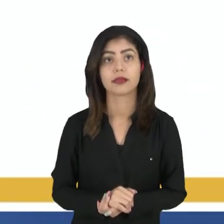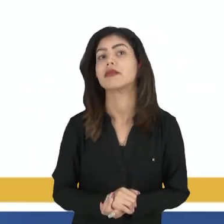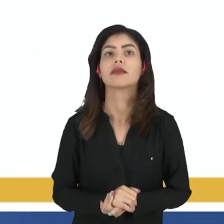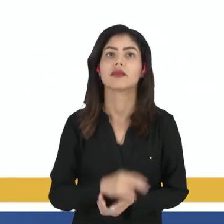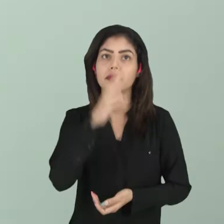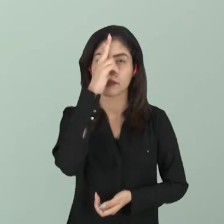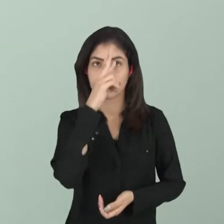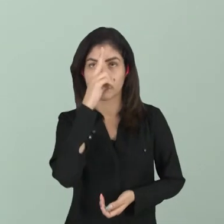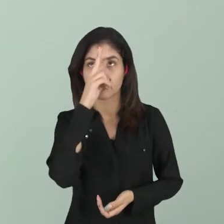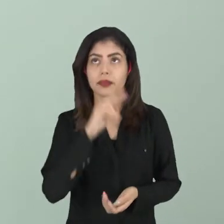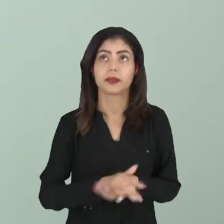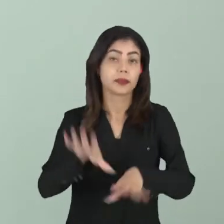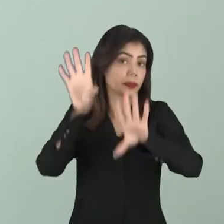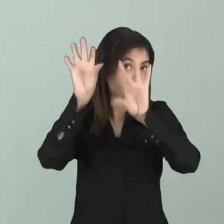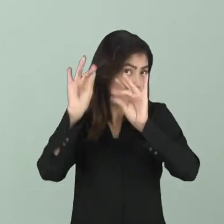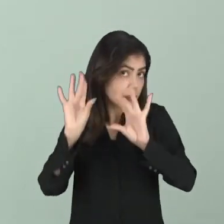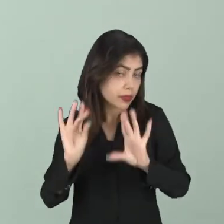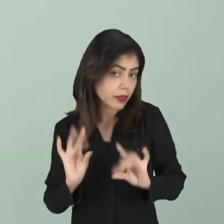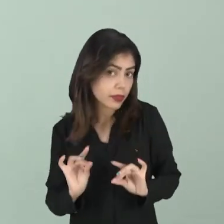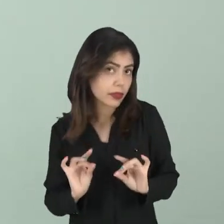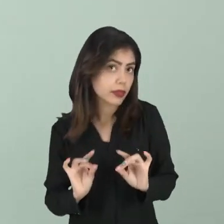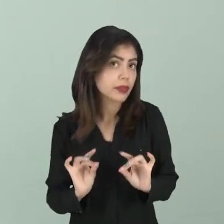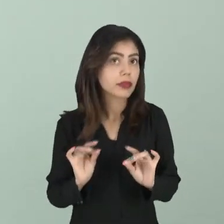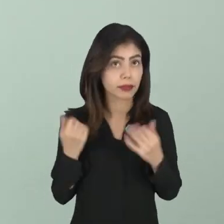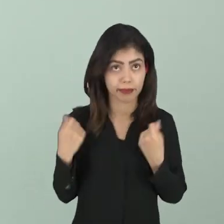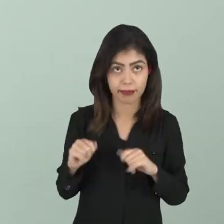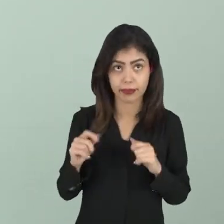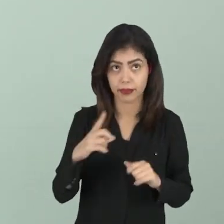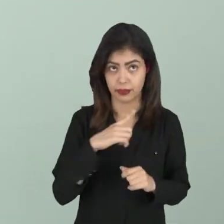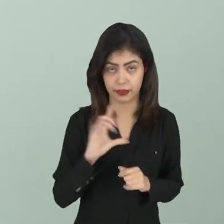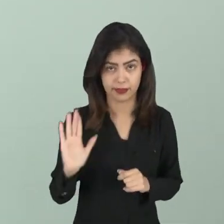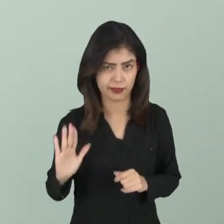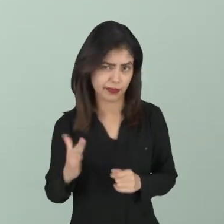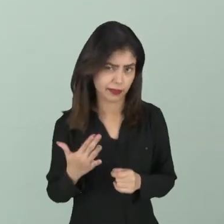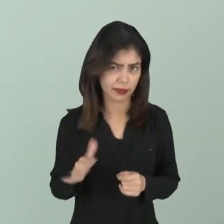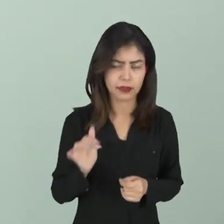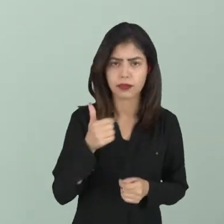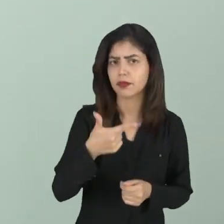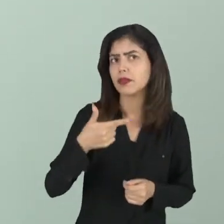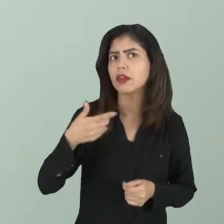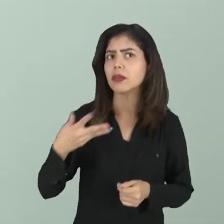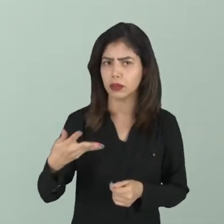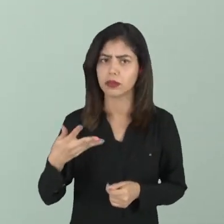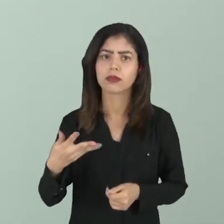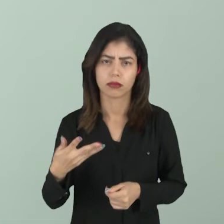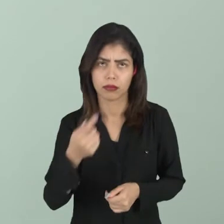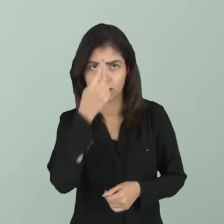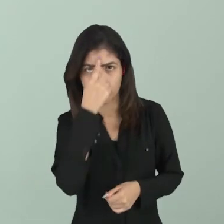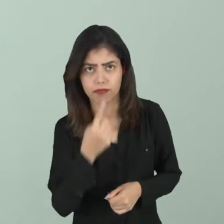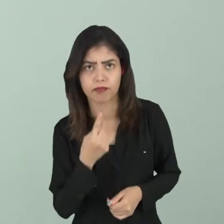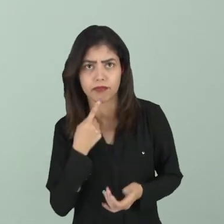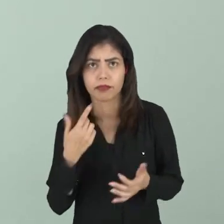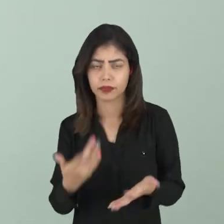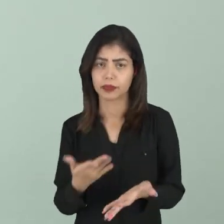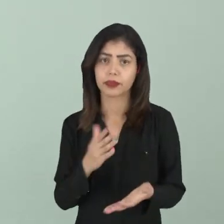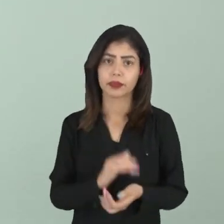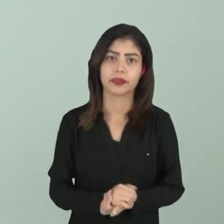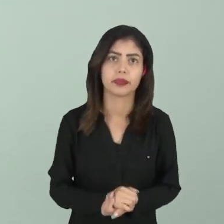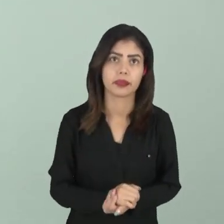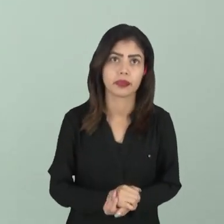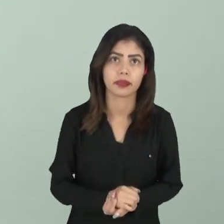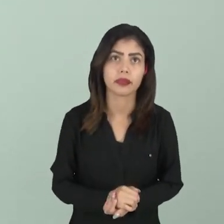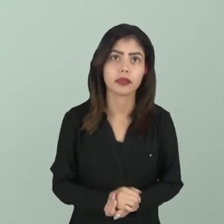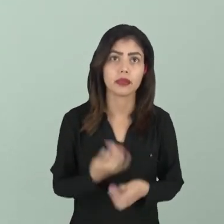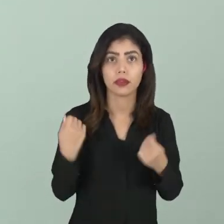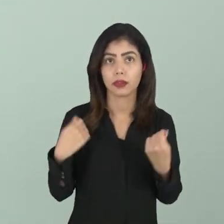Porque lembrem-se que cada segundo precisa ter pelo menos 24 fotografias e essas